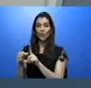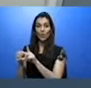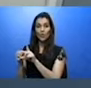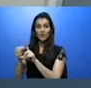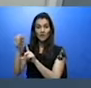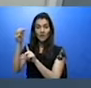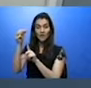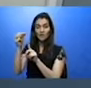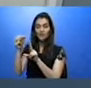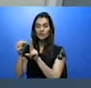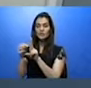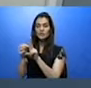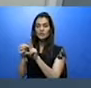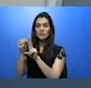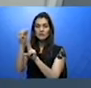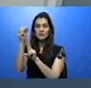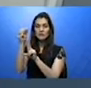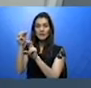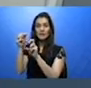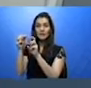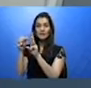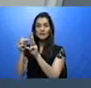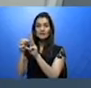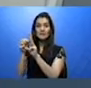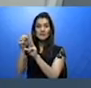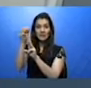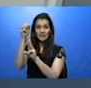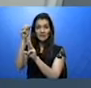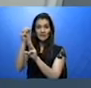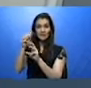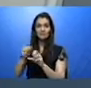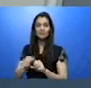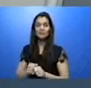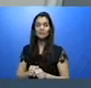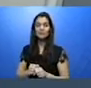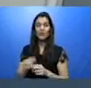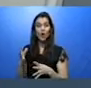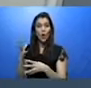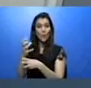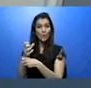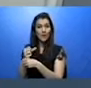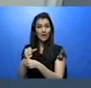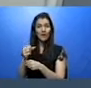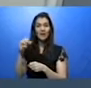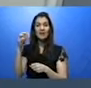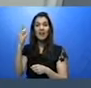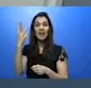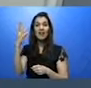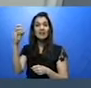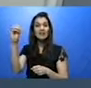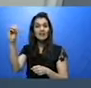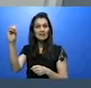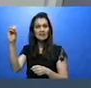unidade, dezena, centena. Então, eu vou somar 30